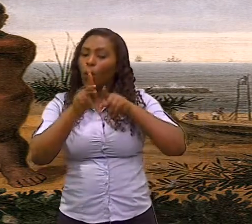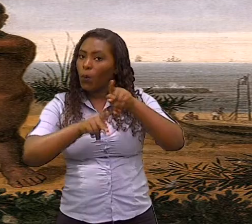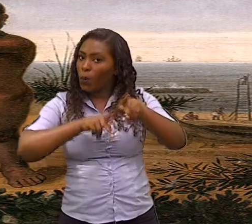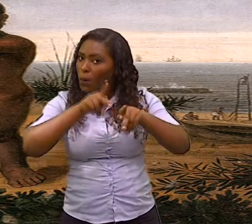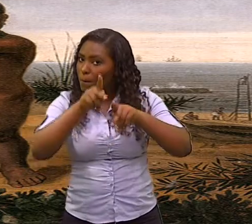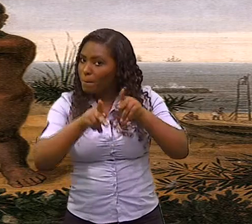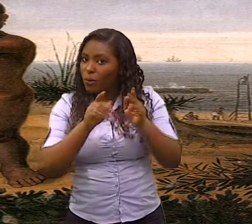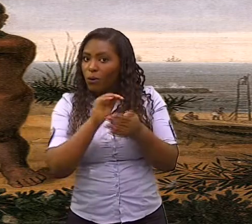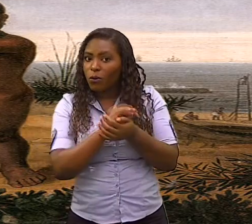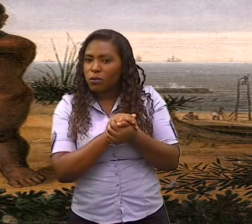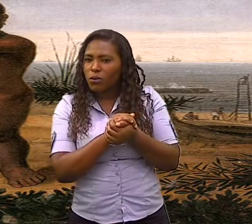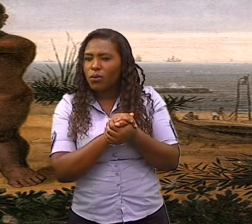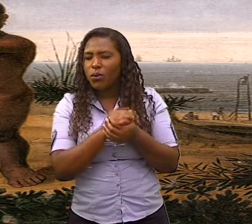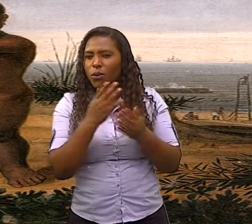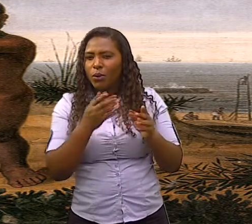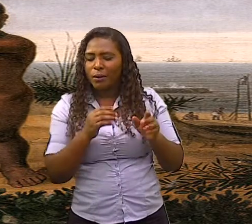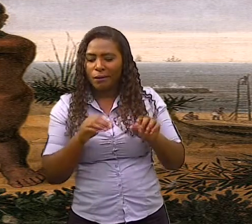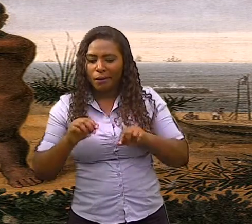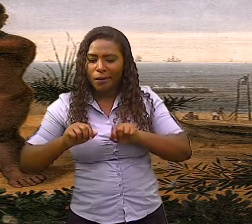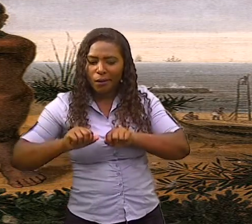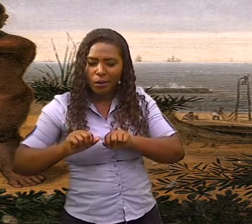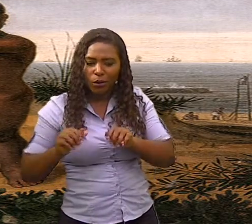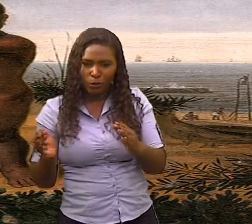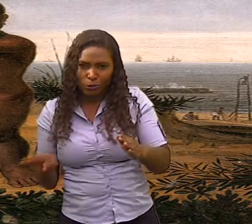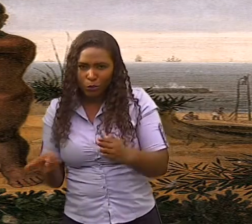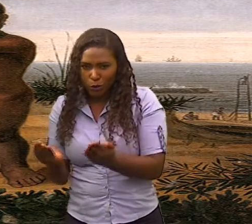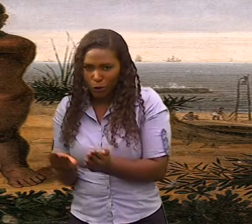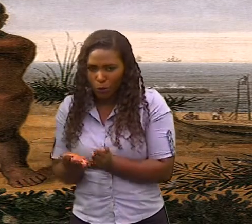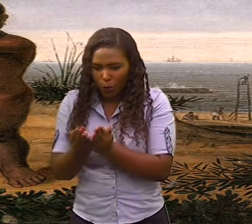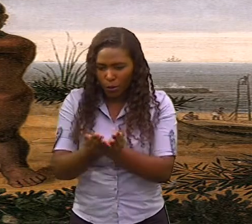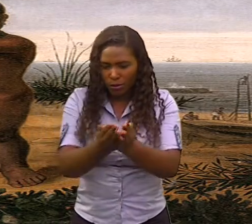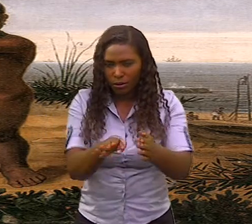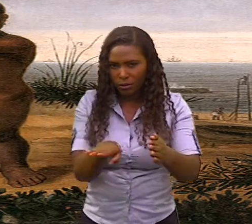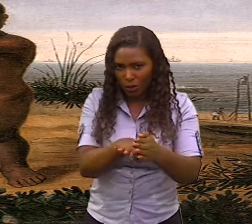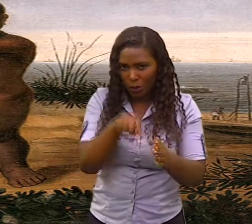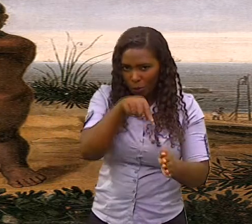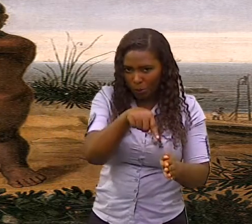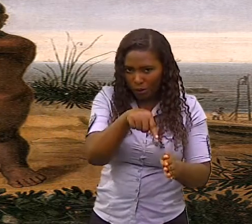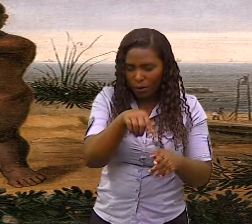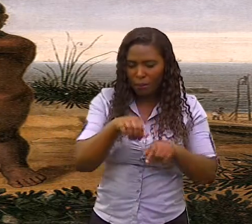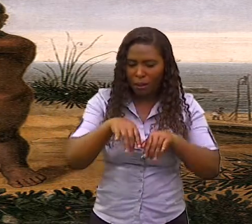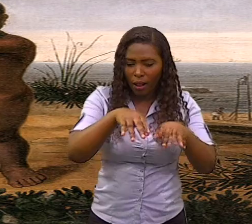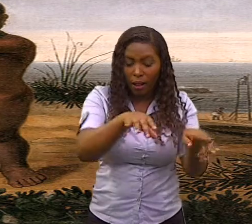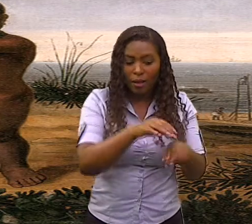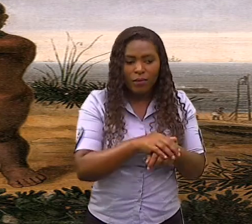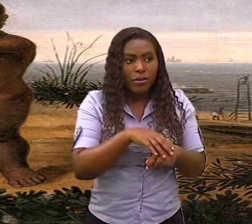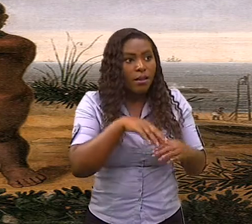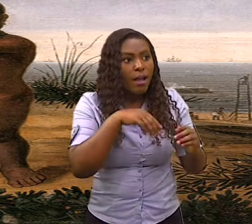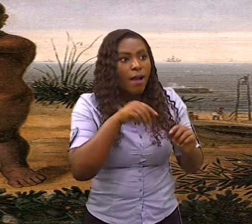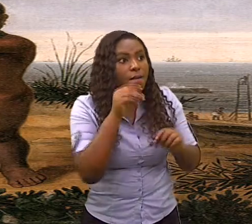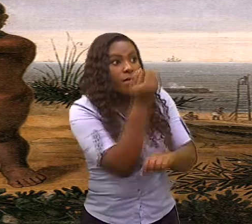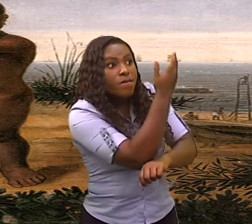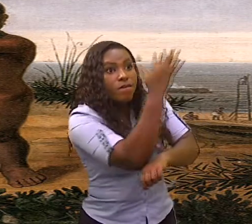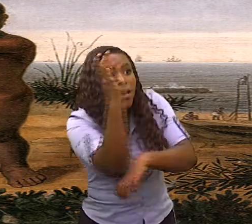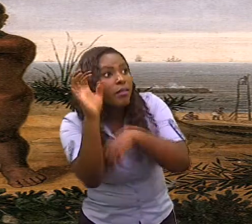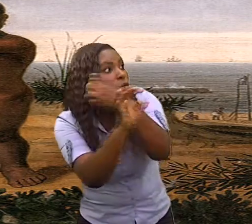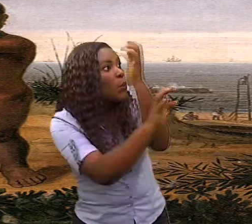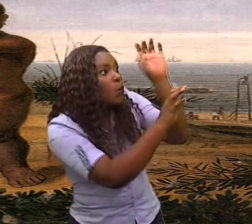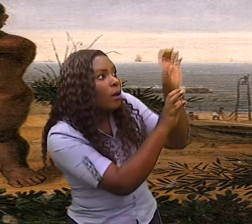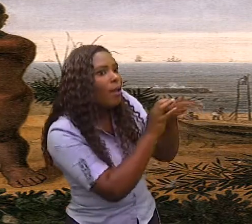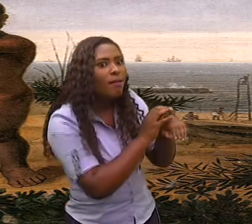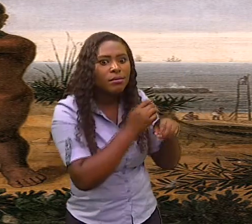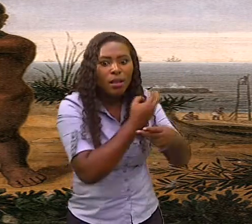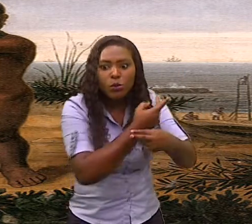poder mostrar para os outros povos, para os europeus, como que era esse